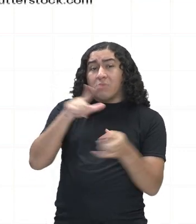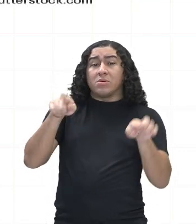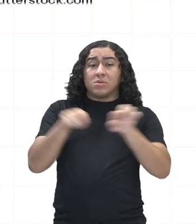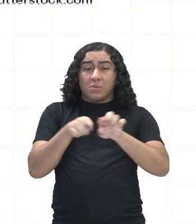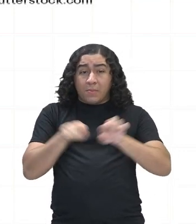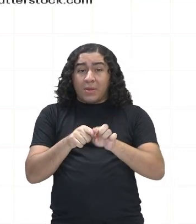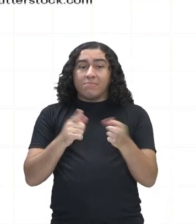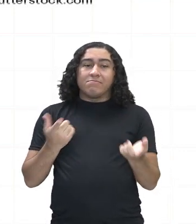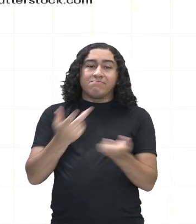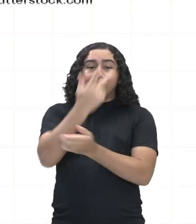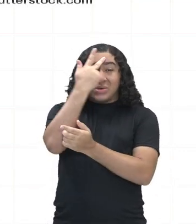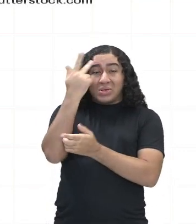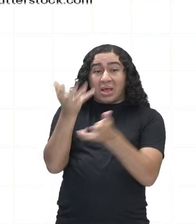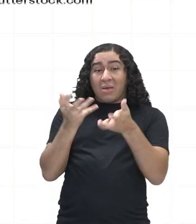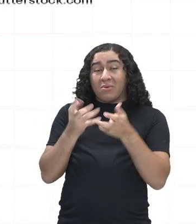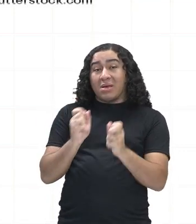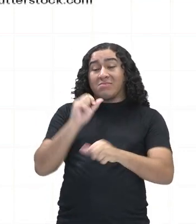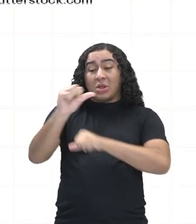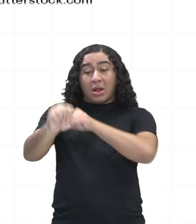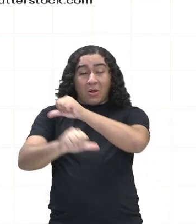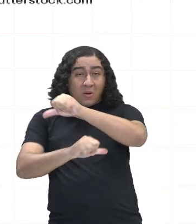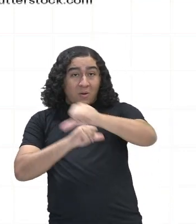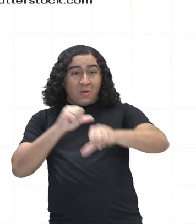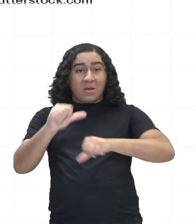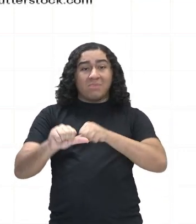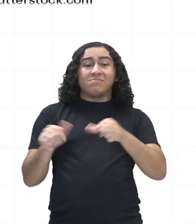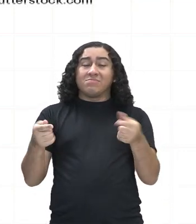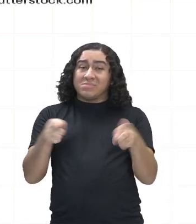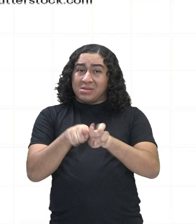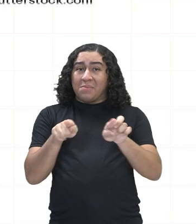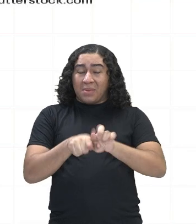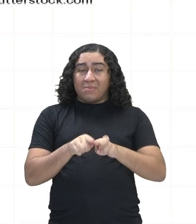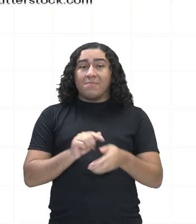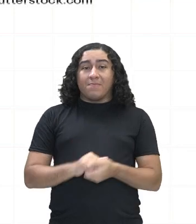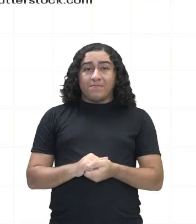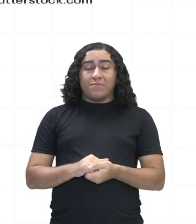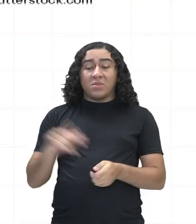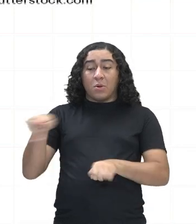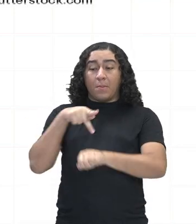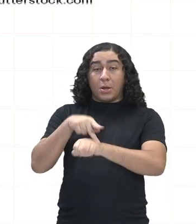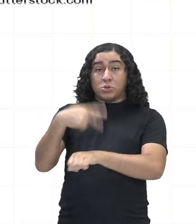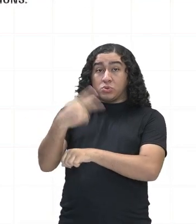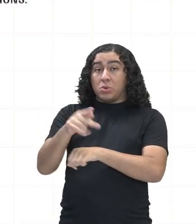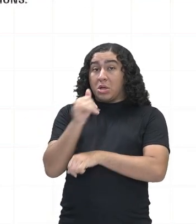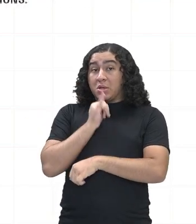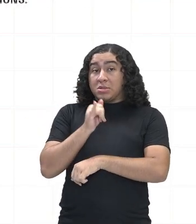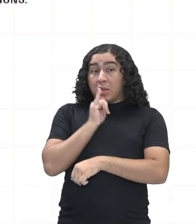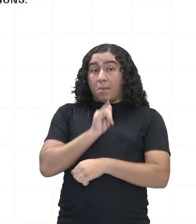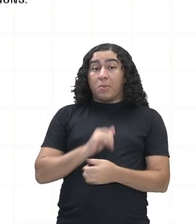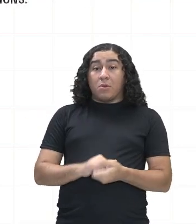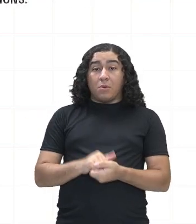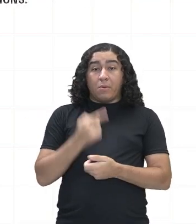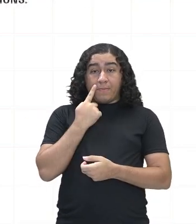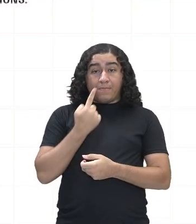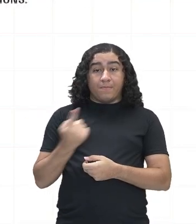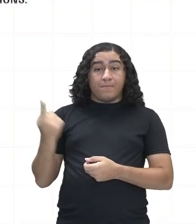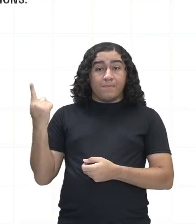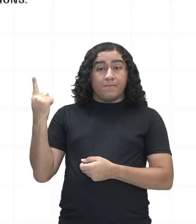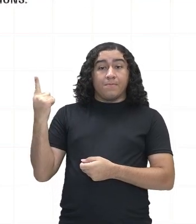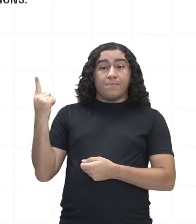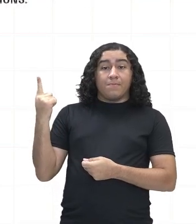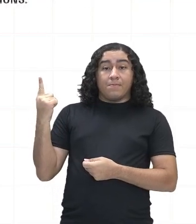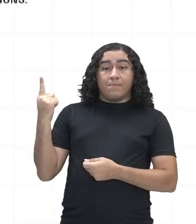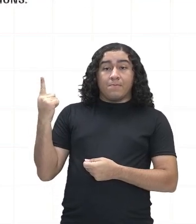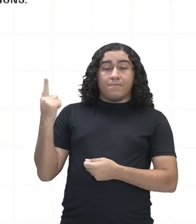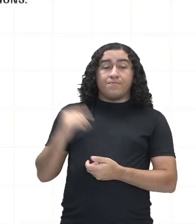obrigando as pessoas a mudar das suas regiões ou até mesmo do próprio país. Por exemplo, como a gente pode ver nessa próxima tela aí, né, a